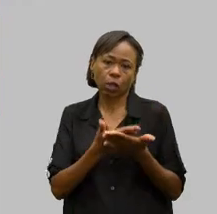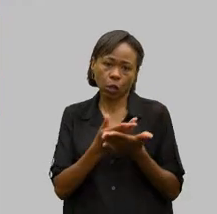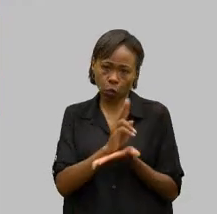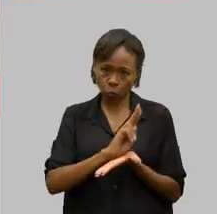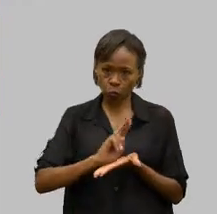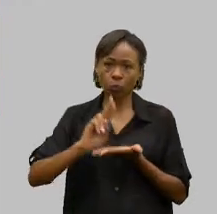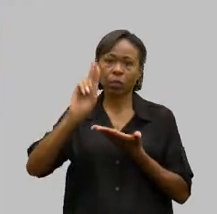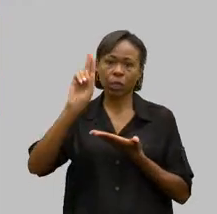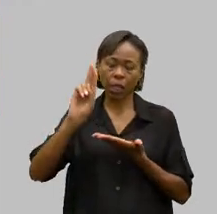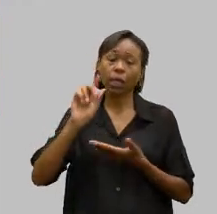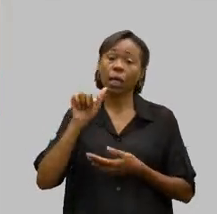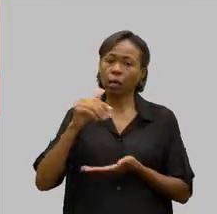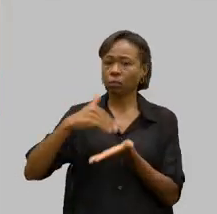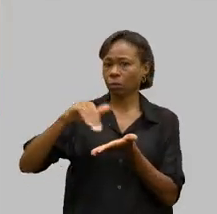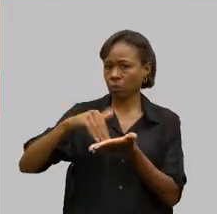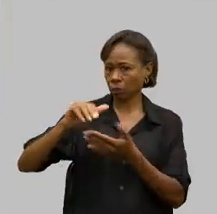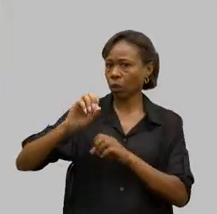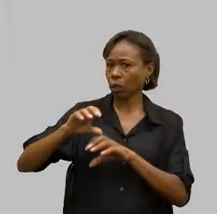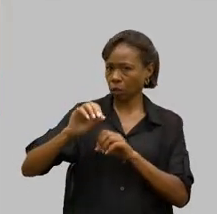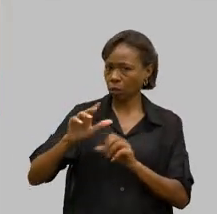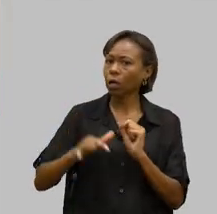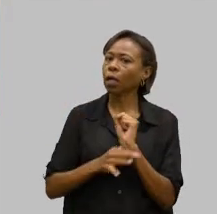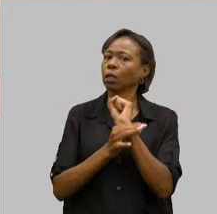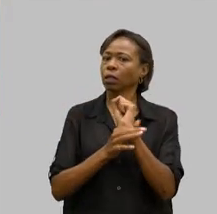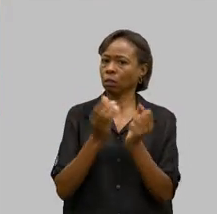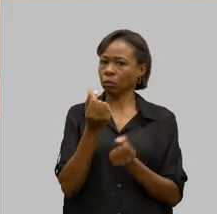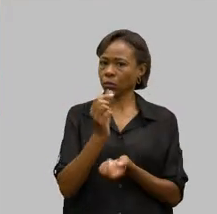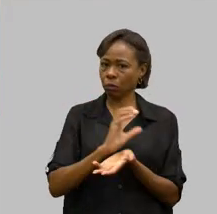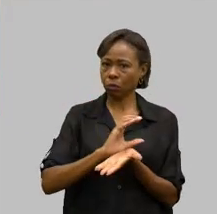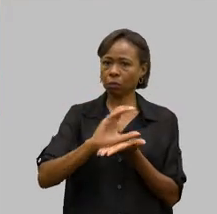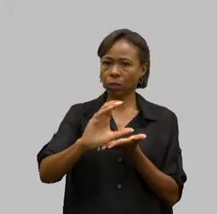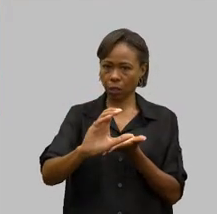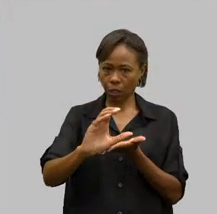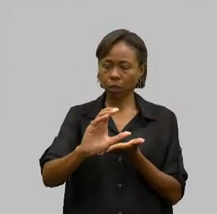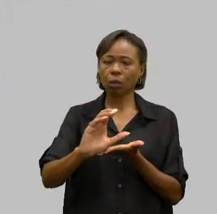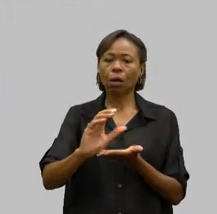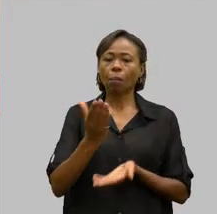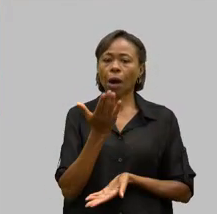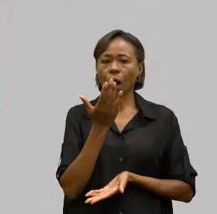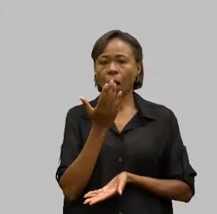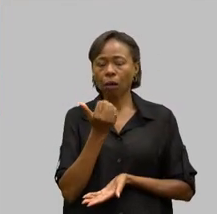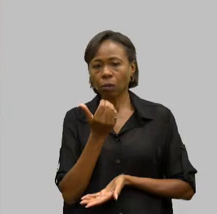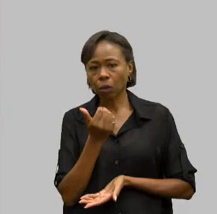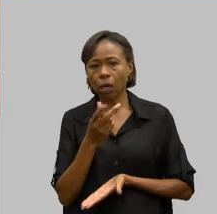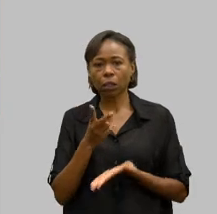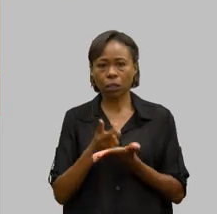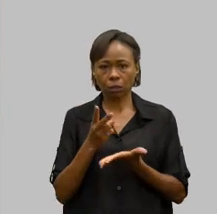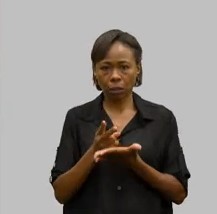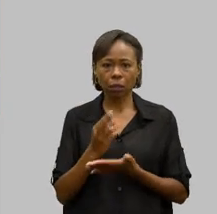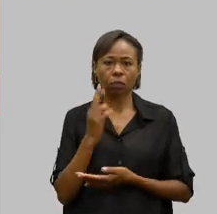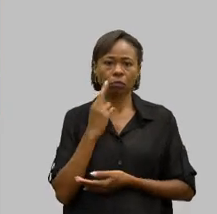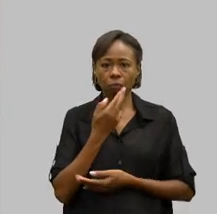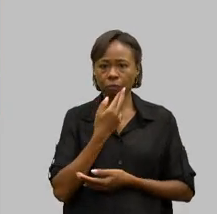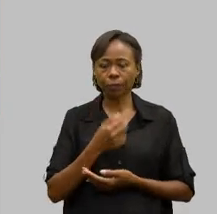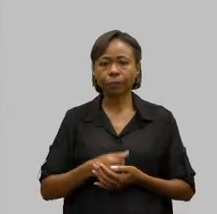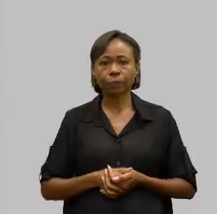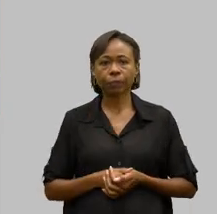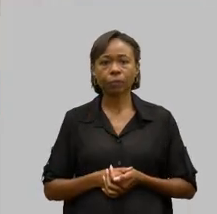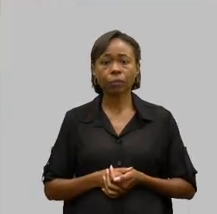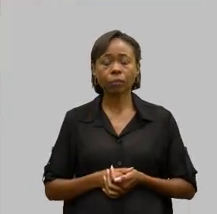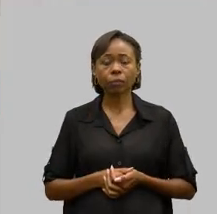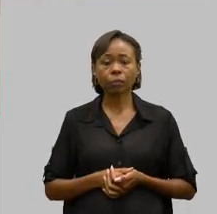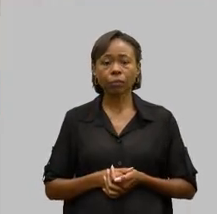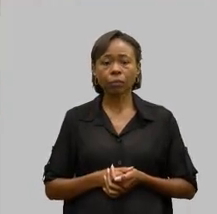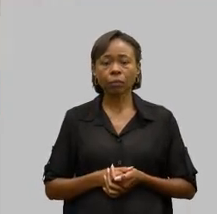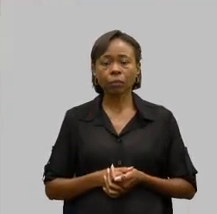Secretaria de Estado de Educação irá garantir esse repasso para a manutenção dessa alimentação para os estudantes. Quanto ao